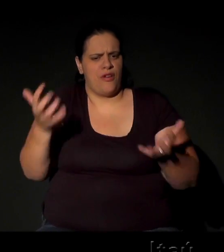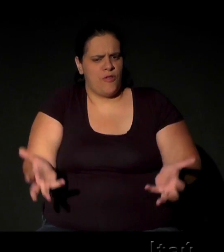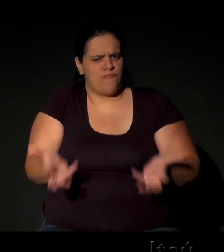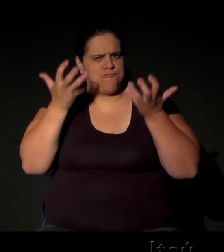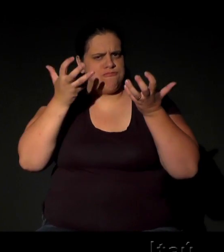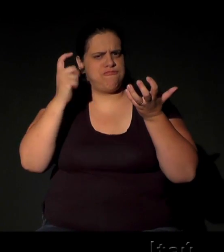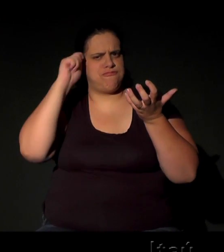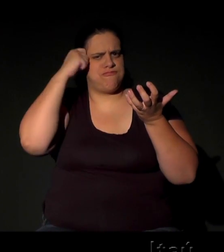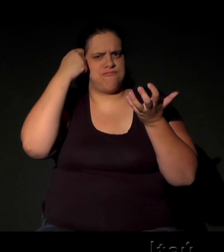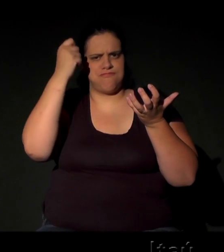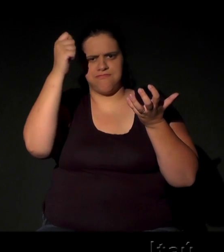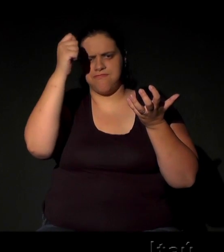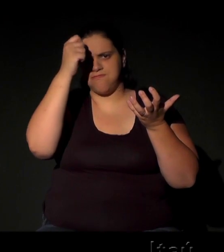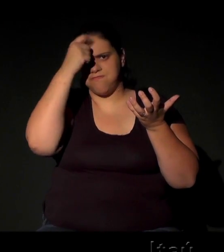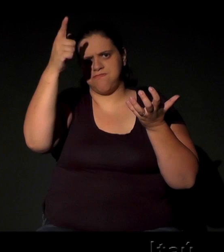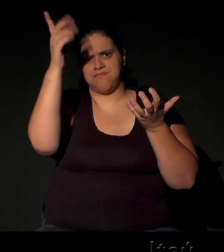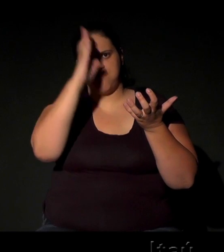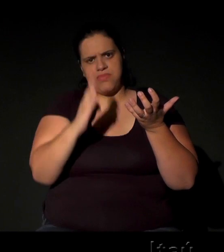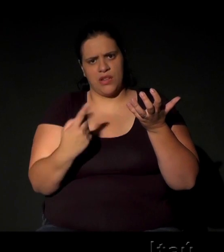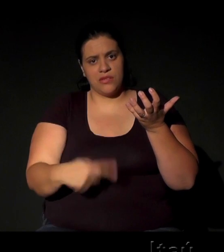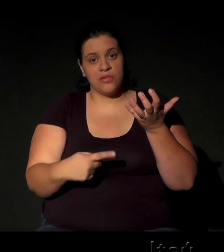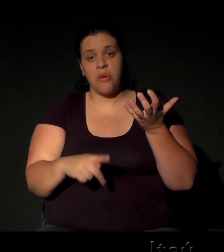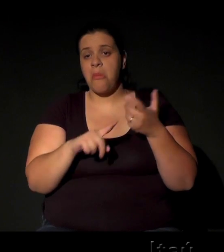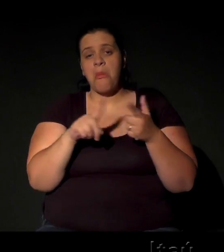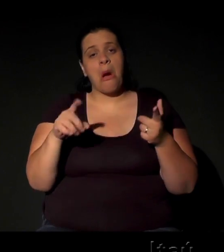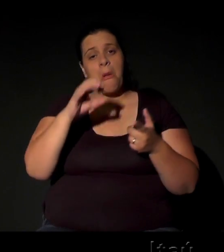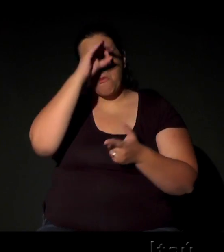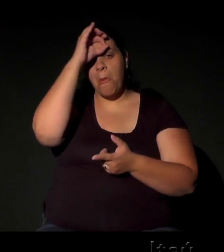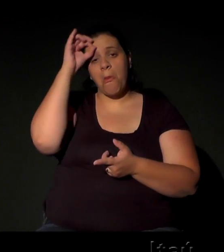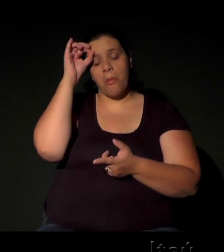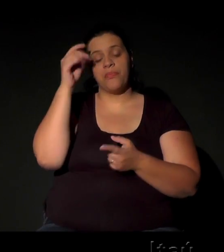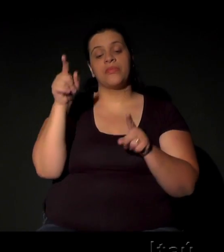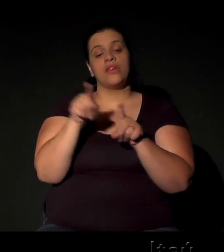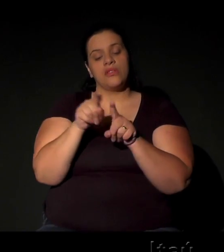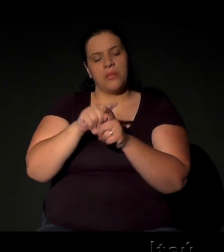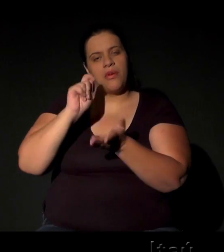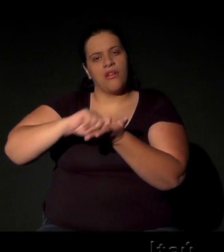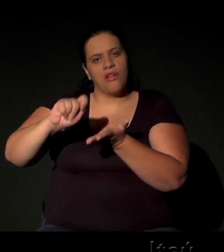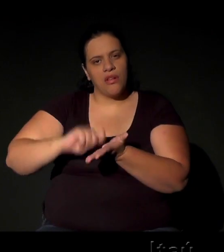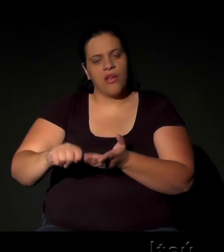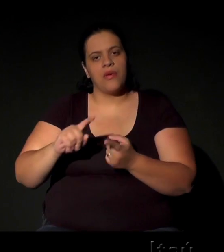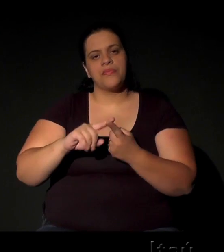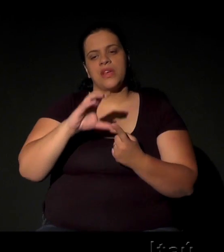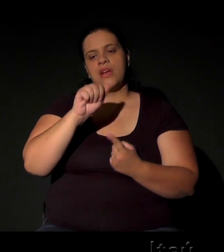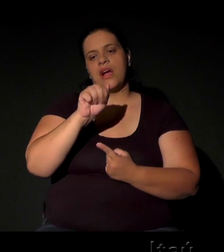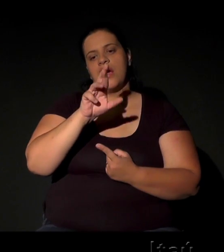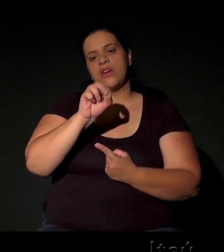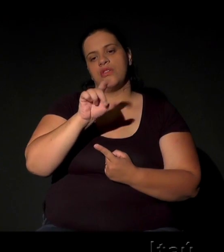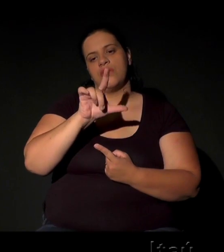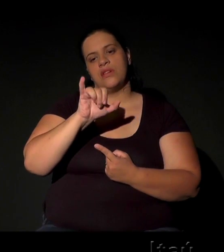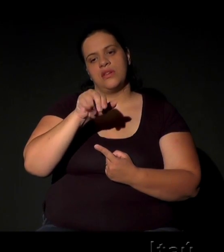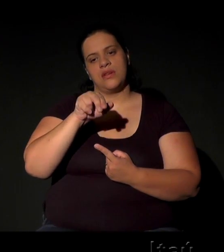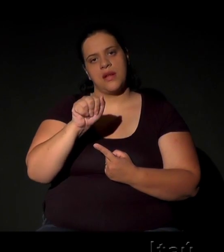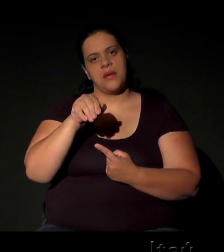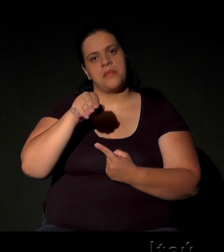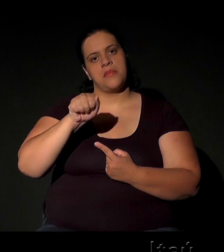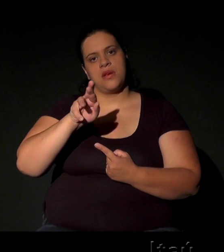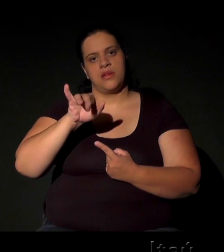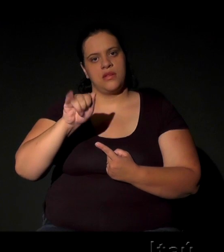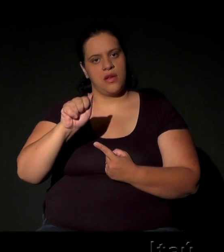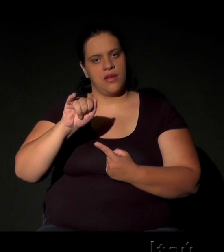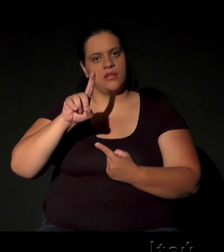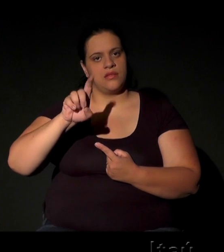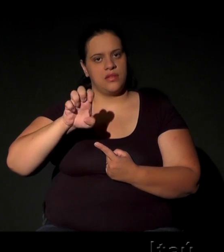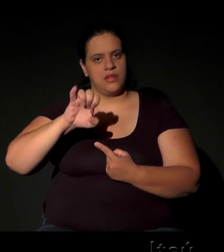vezes a gente acaba não conhecendo na literatura a gente tem Carolina Maria de Jesus que